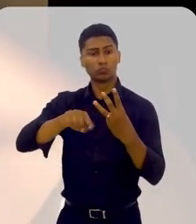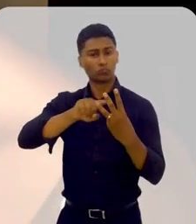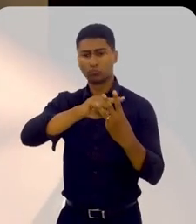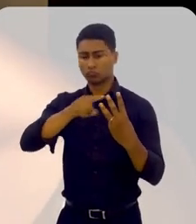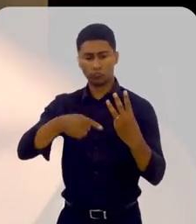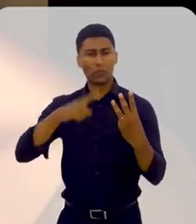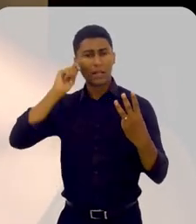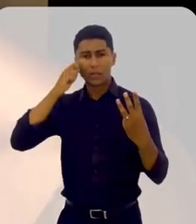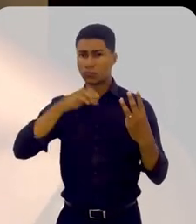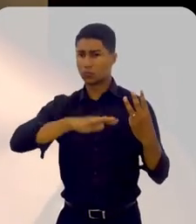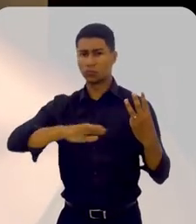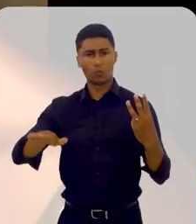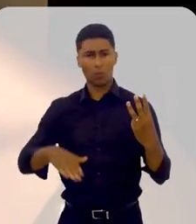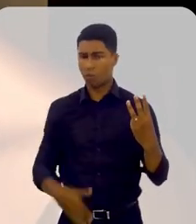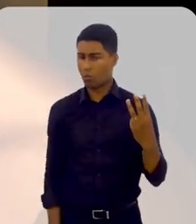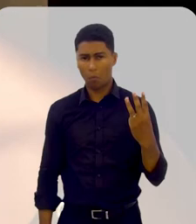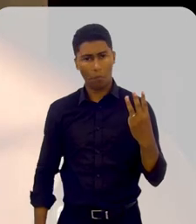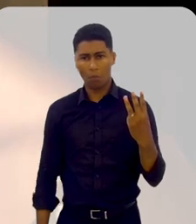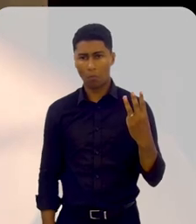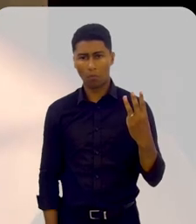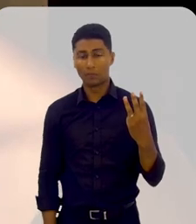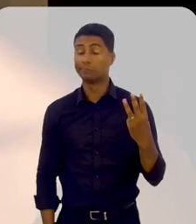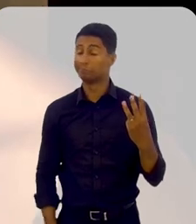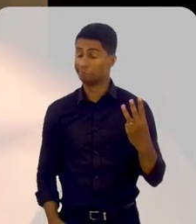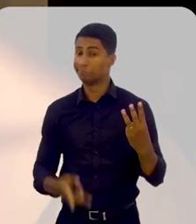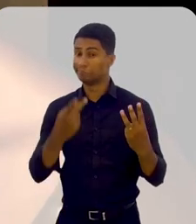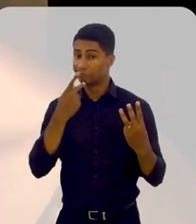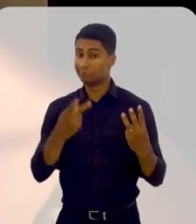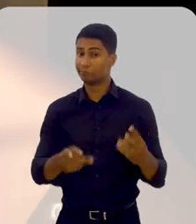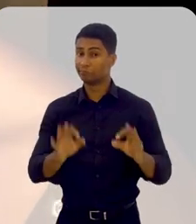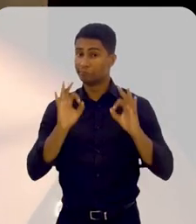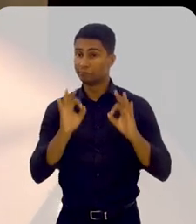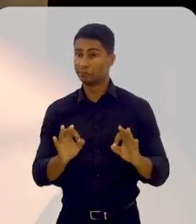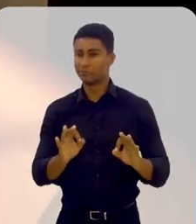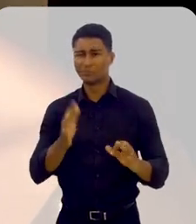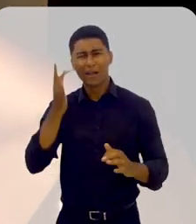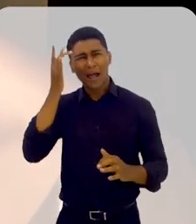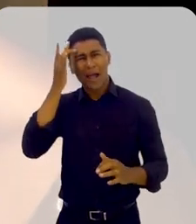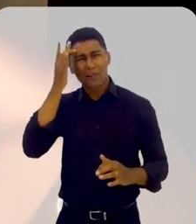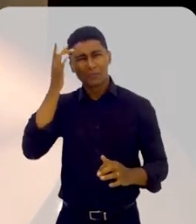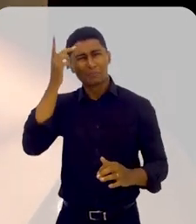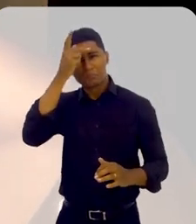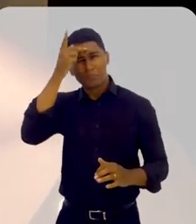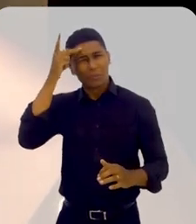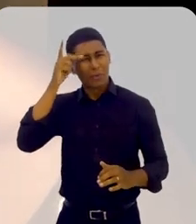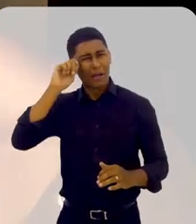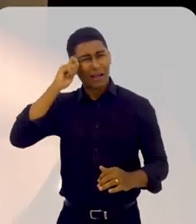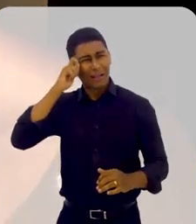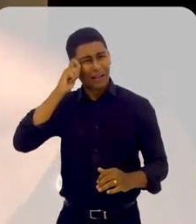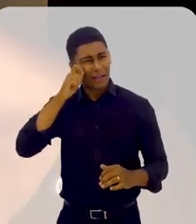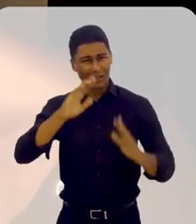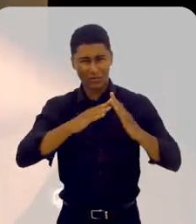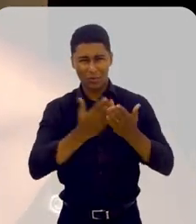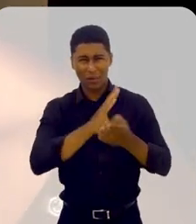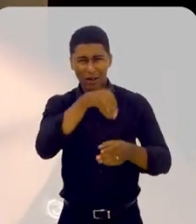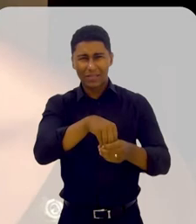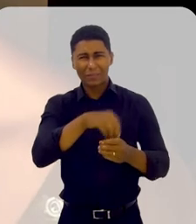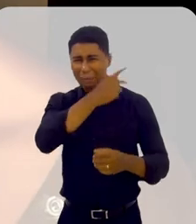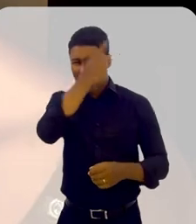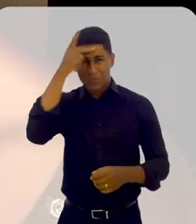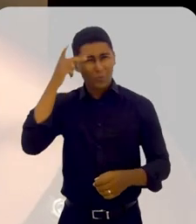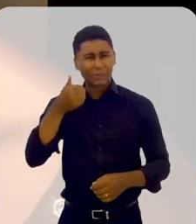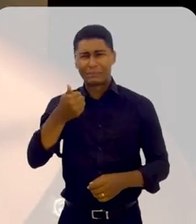Eu, para não dizer alguma falácia, eu te garanto que tinha menos de 10 pessoas negras no colégio como um